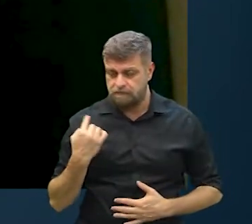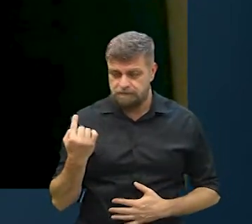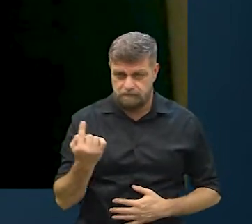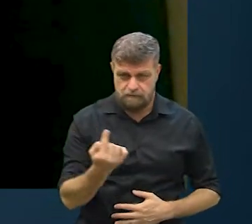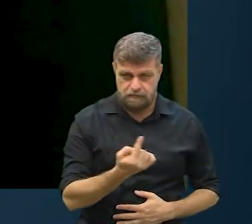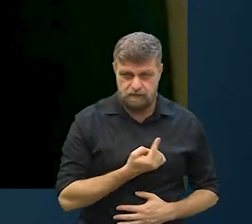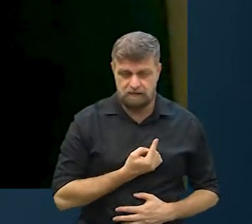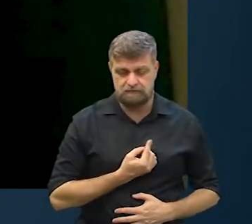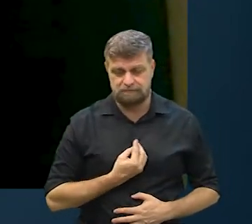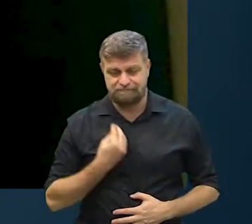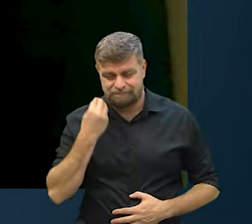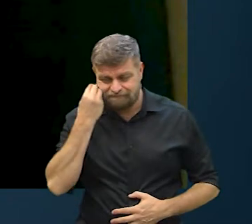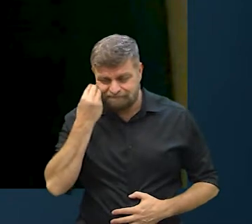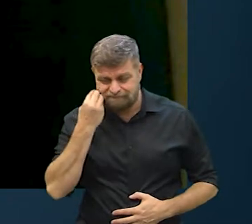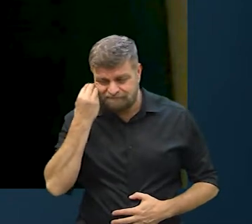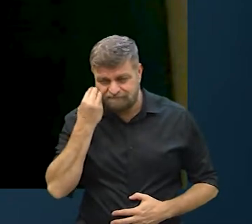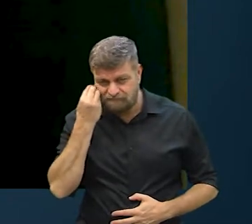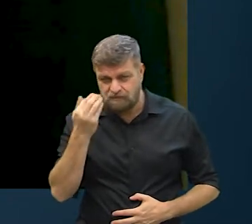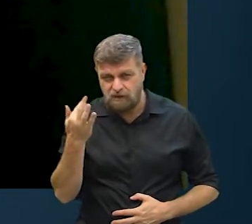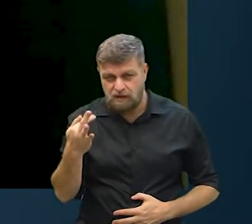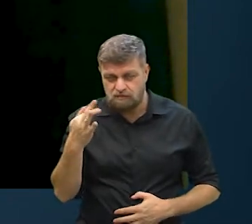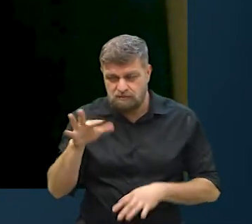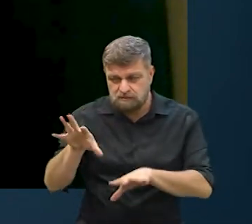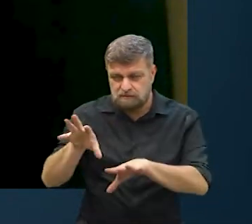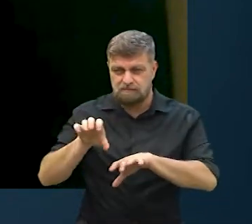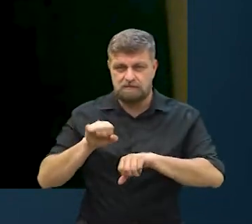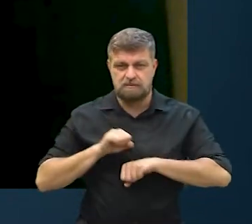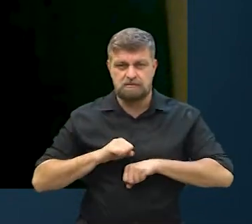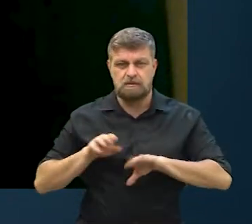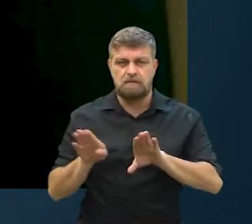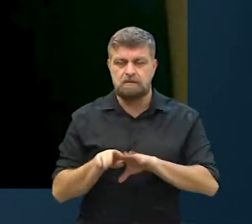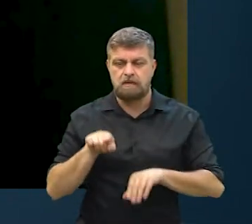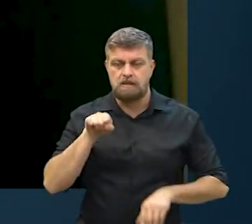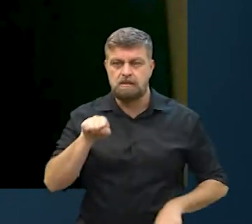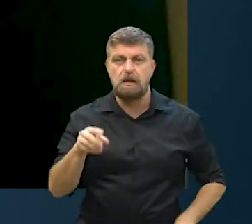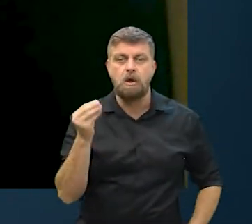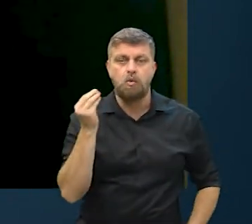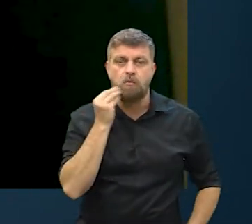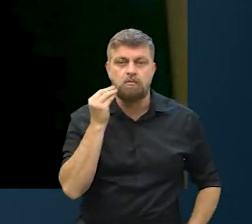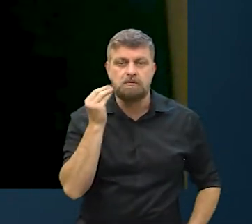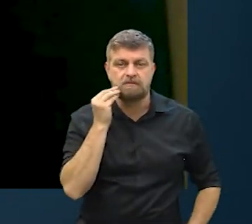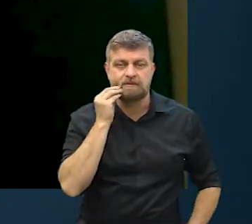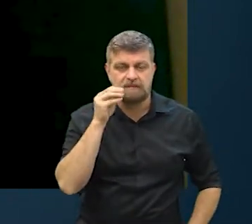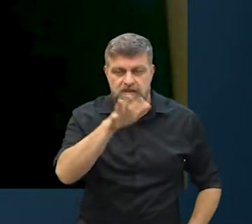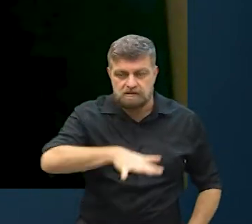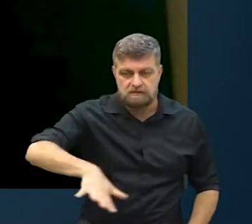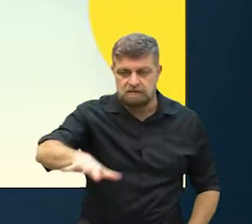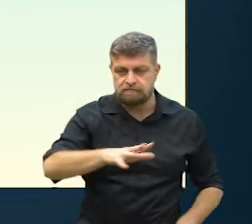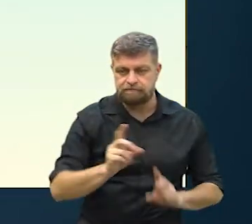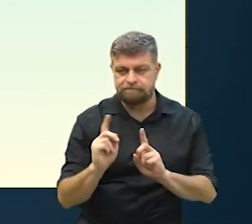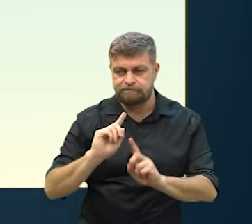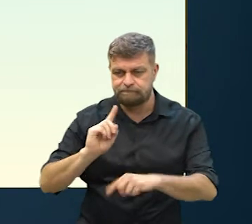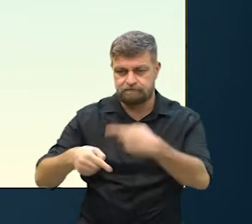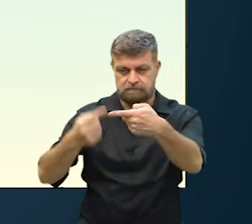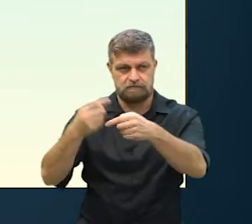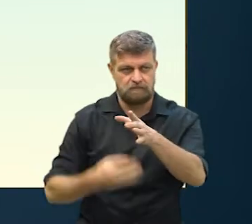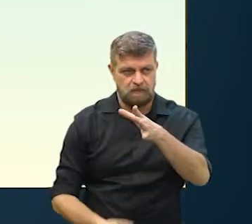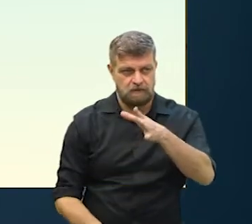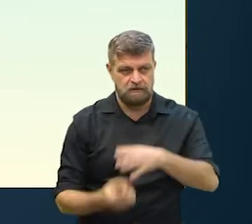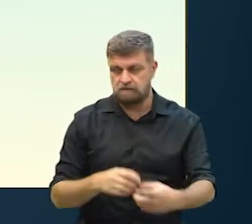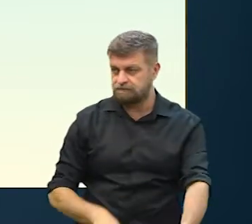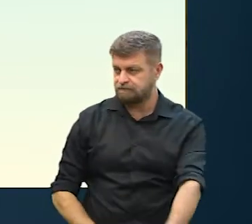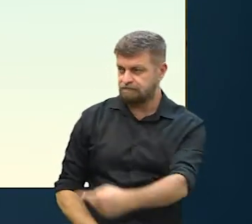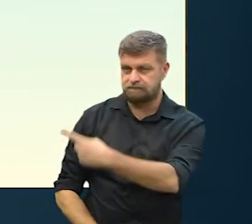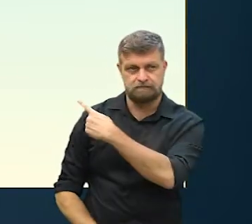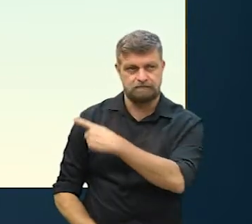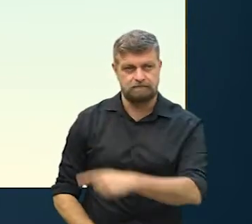a gente viveu muito essa dor, mas enxergou nessa dor também grande oportunidade de mercado. Foi então que a gente criou a